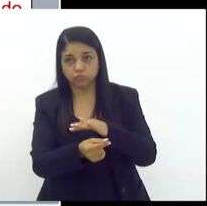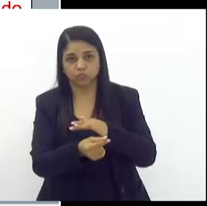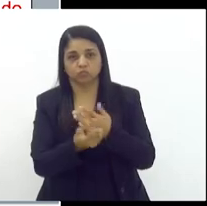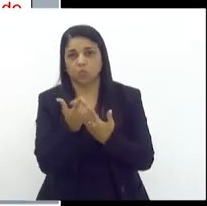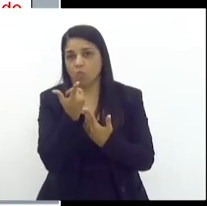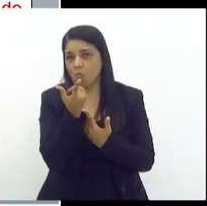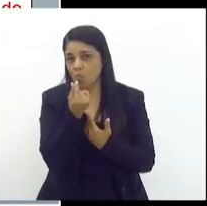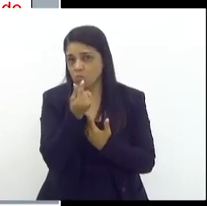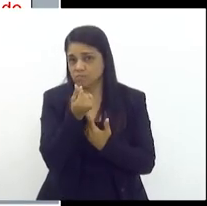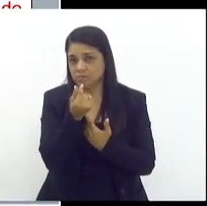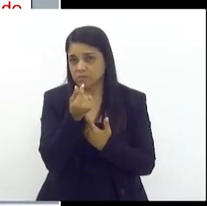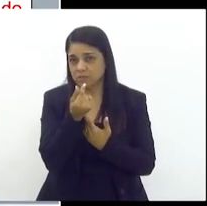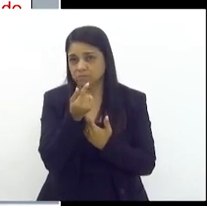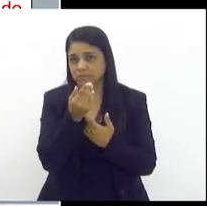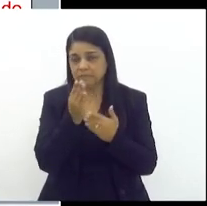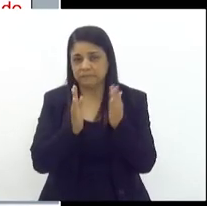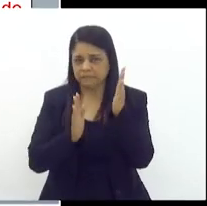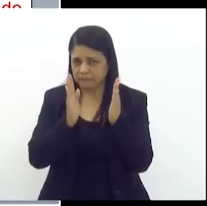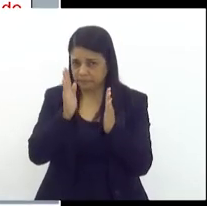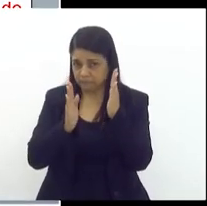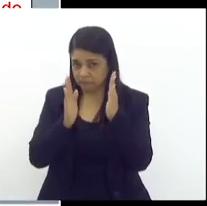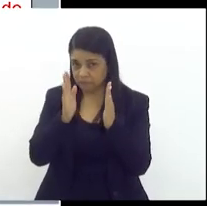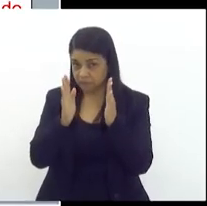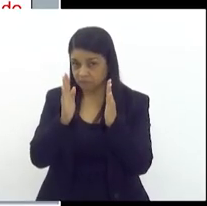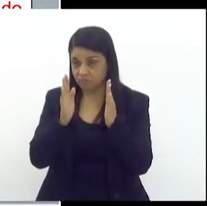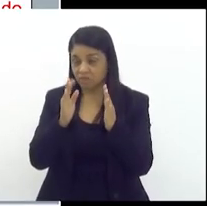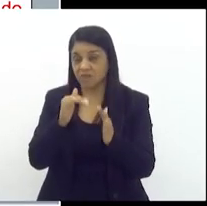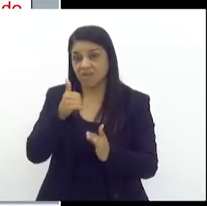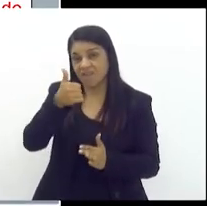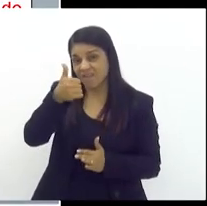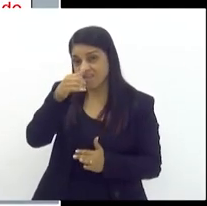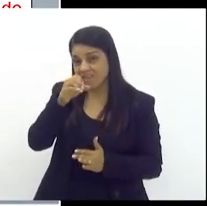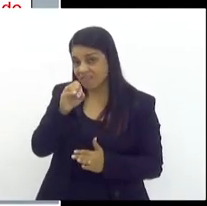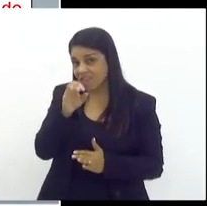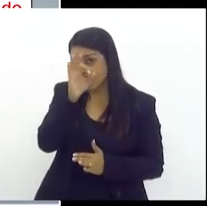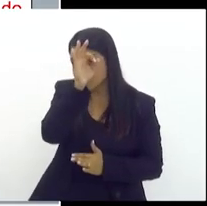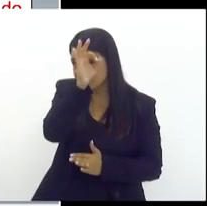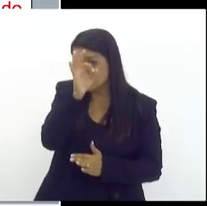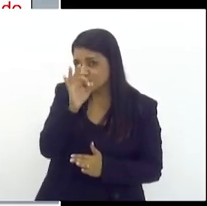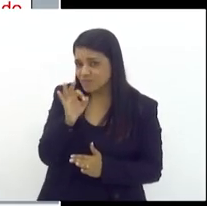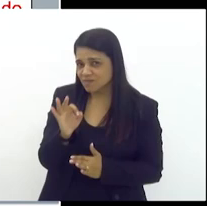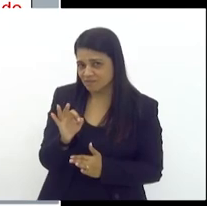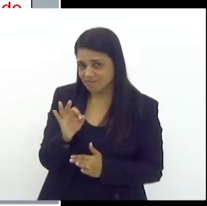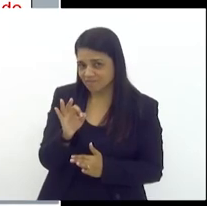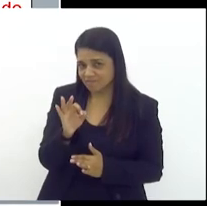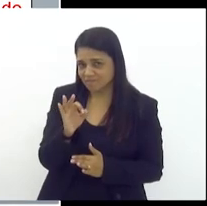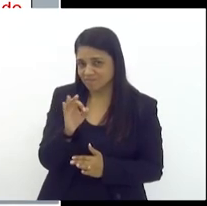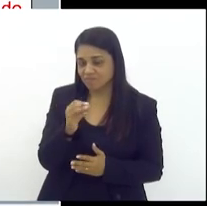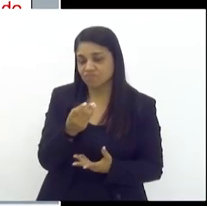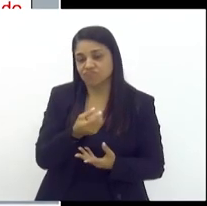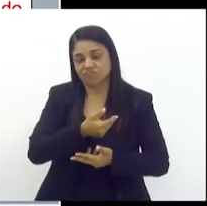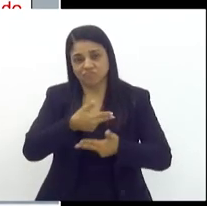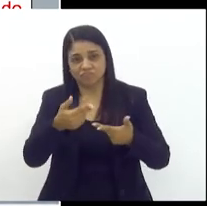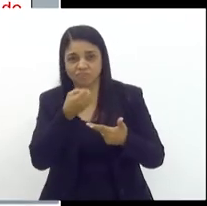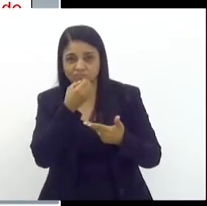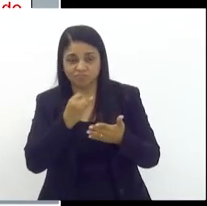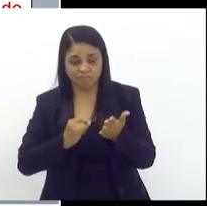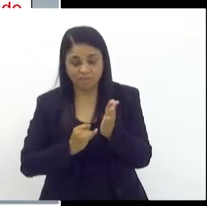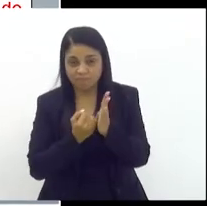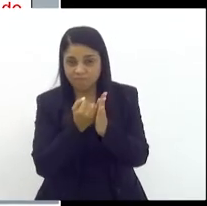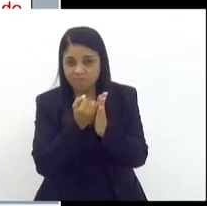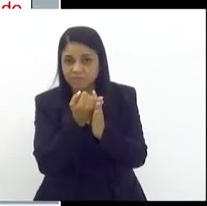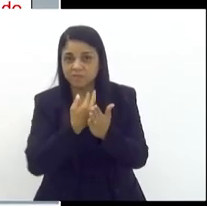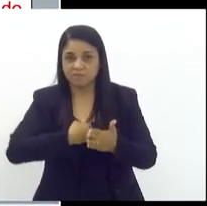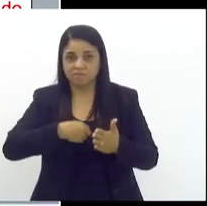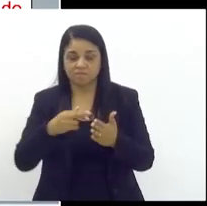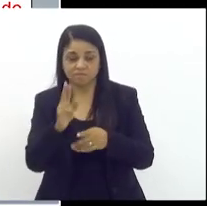o fundo o forte é 10% dos benefícios fiscais concedidos